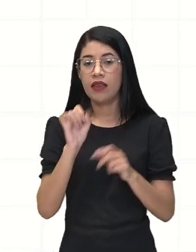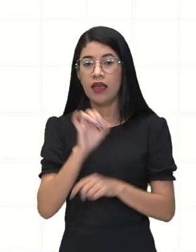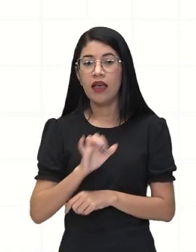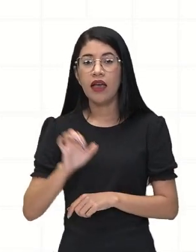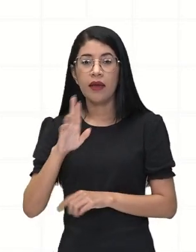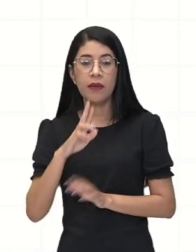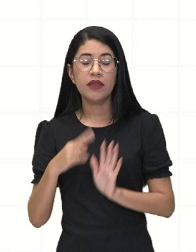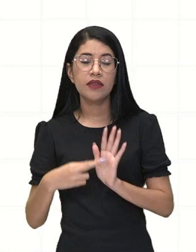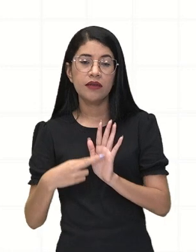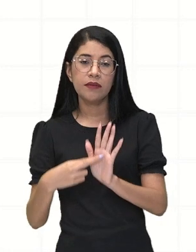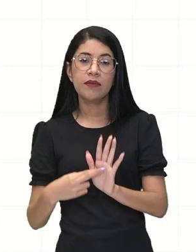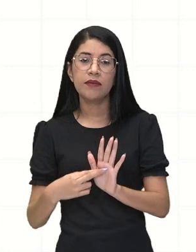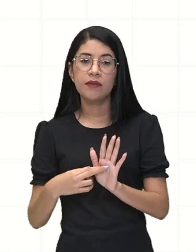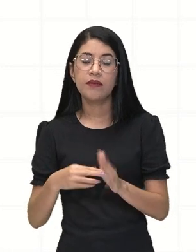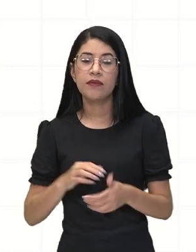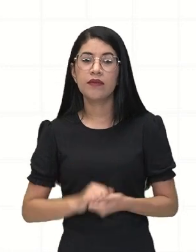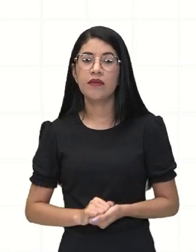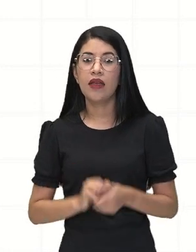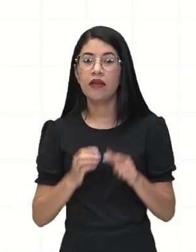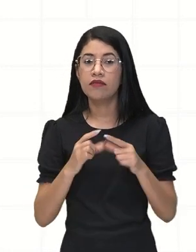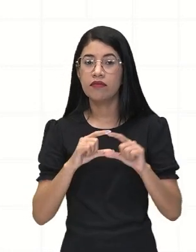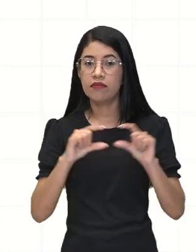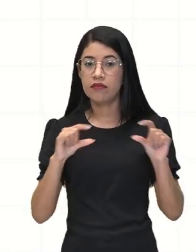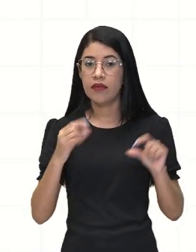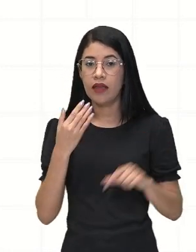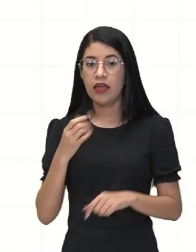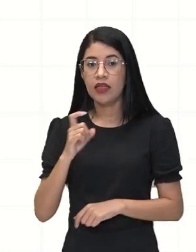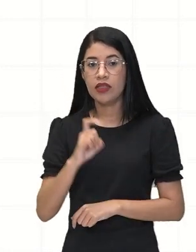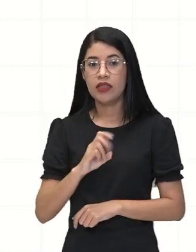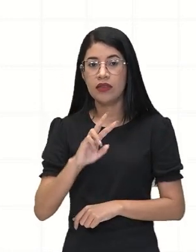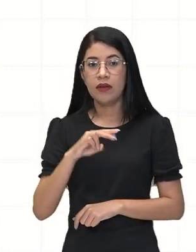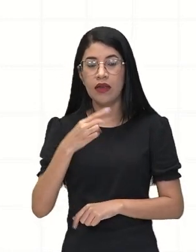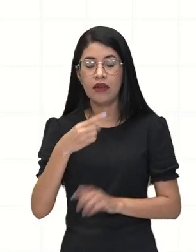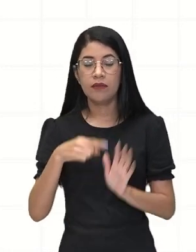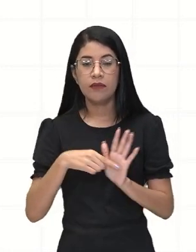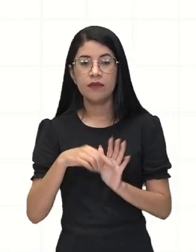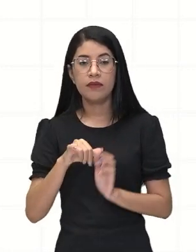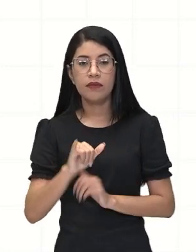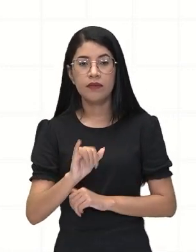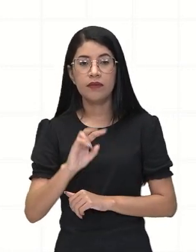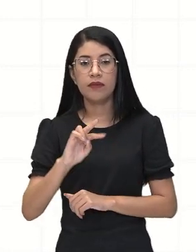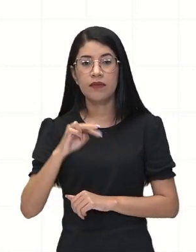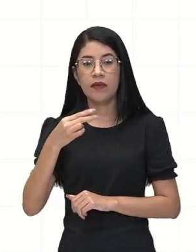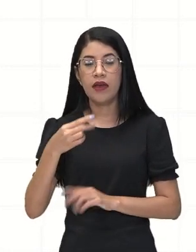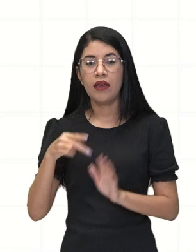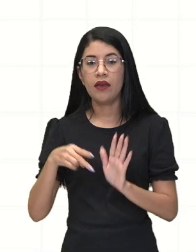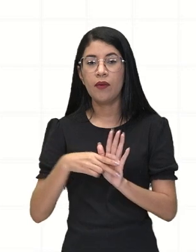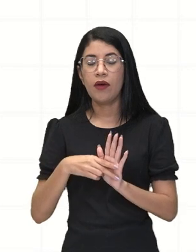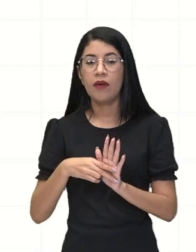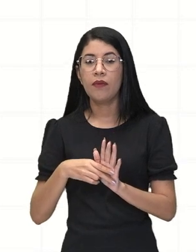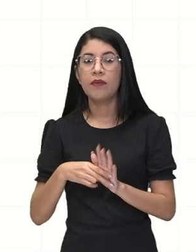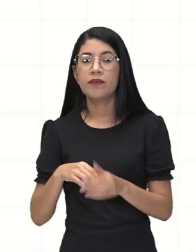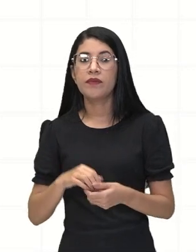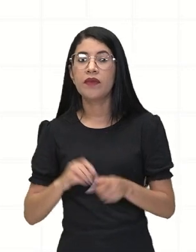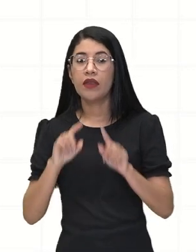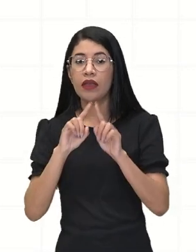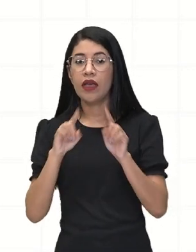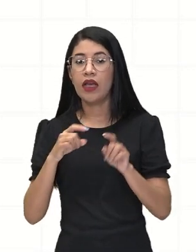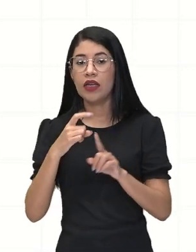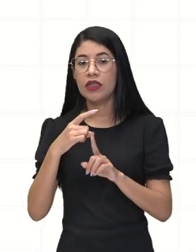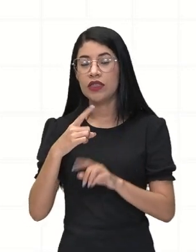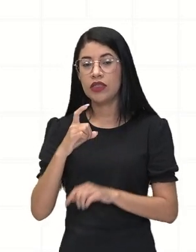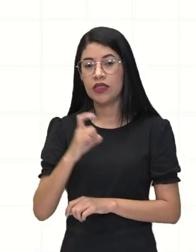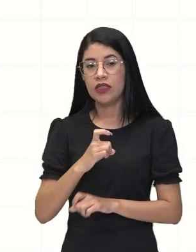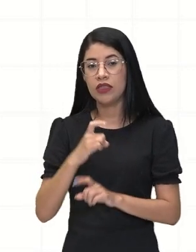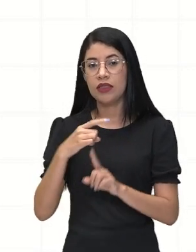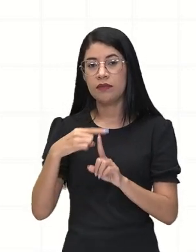como sendo x ao quadrado menos y ao quadrado é igual à soma de dois termos vezes